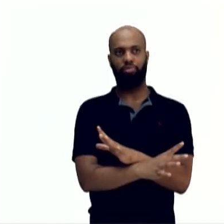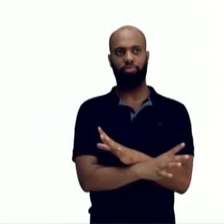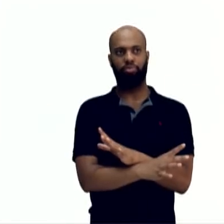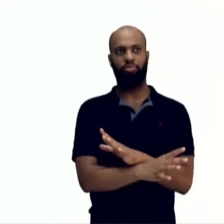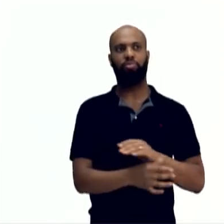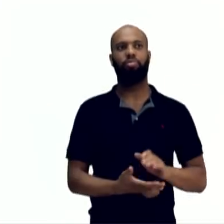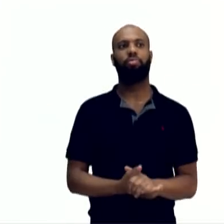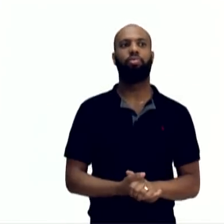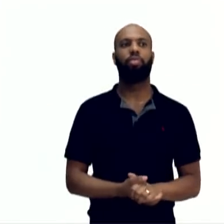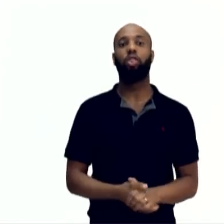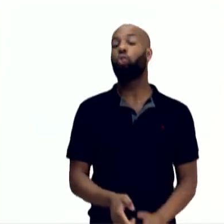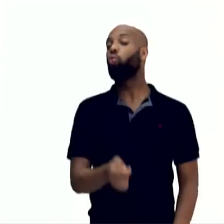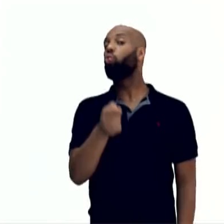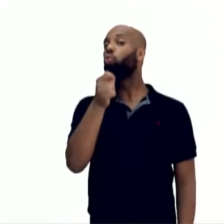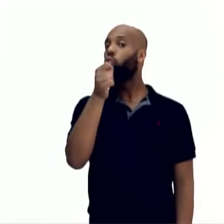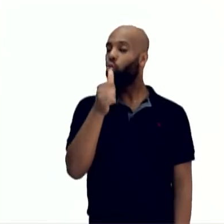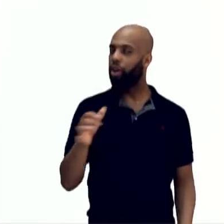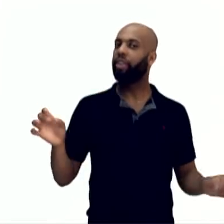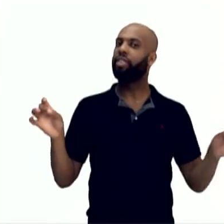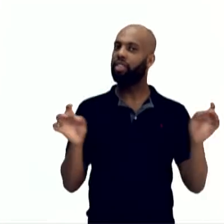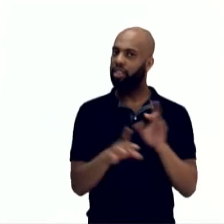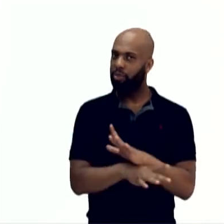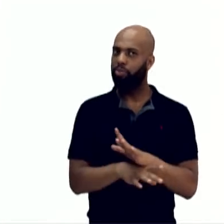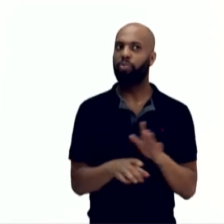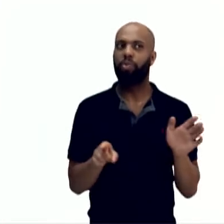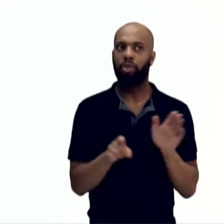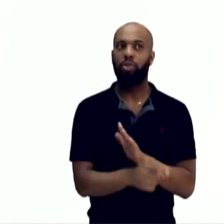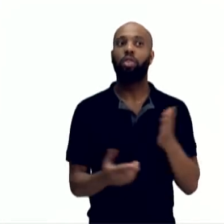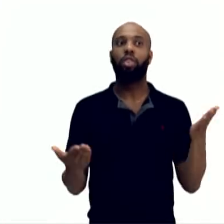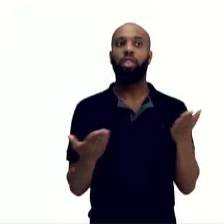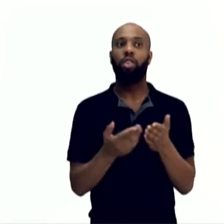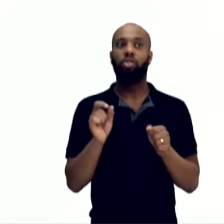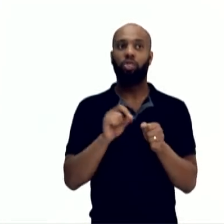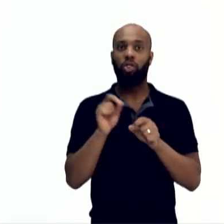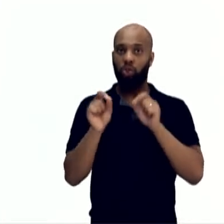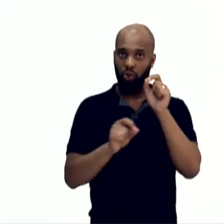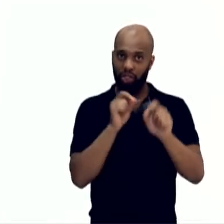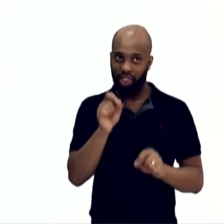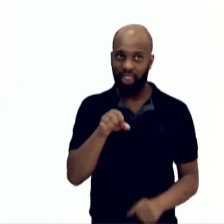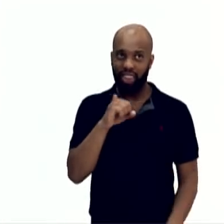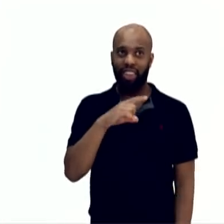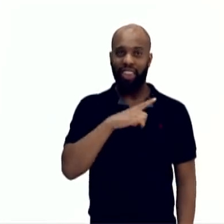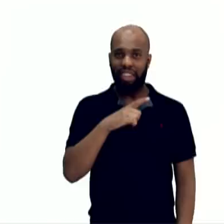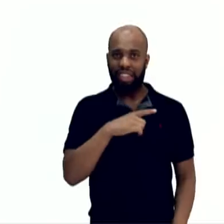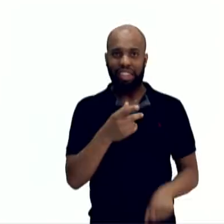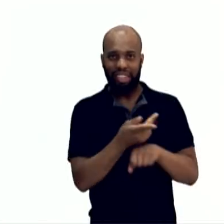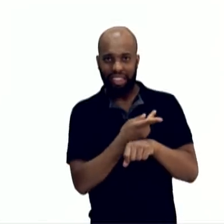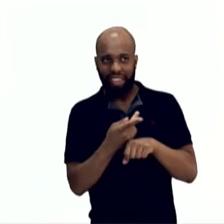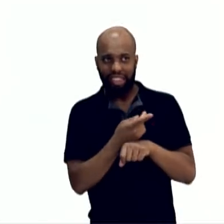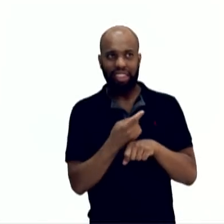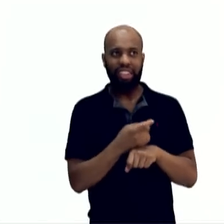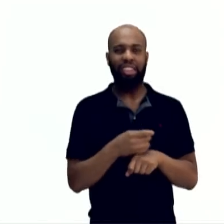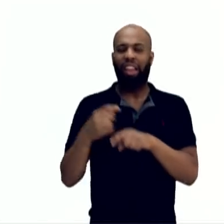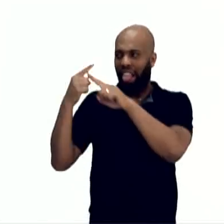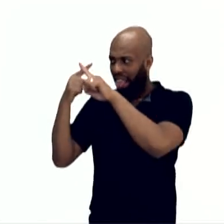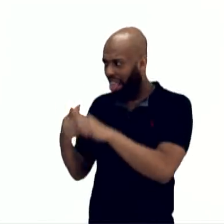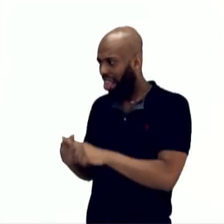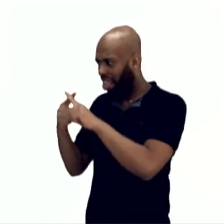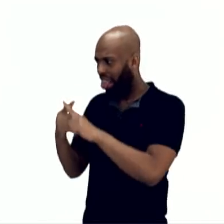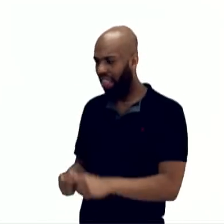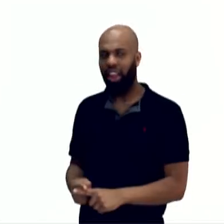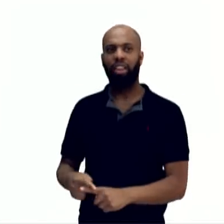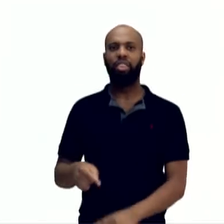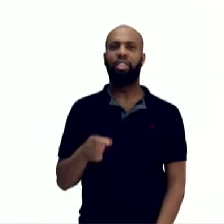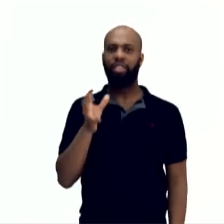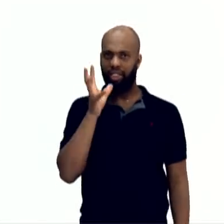com 50% do nosso trabalho resolvido. Agora, você imaginou se a gente tivesse que buscar os múltiplos? Até quanto a